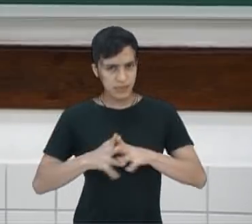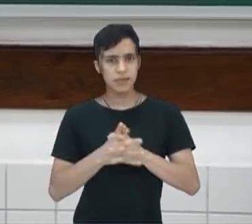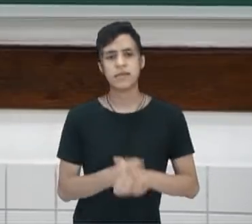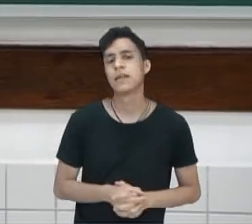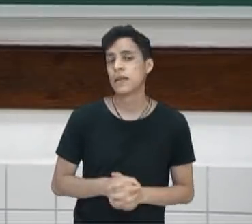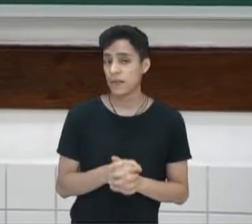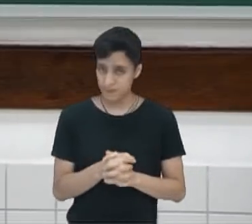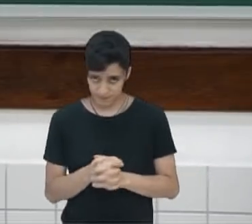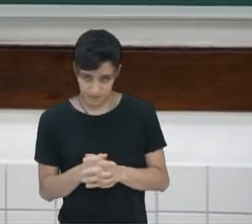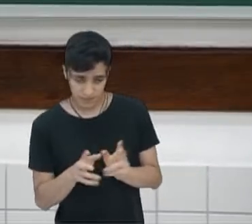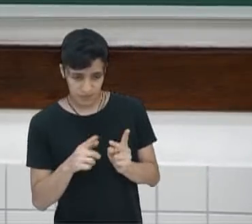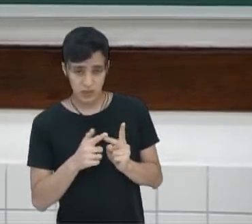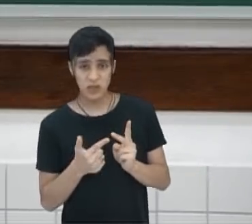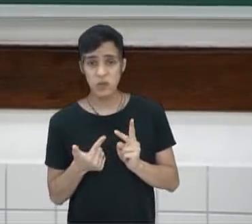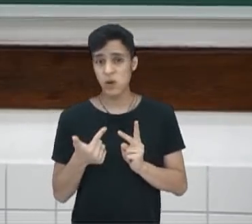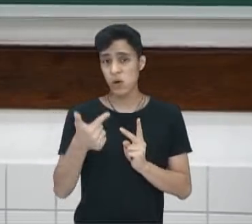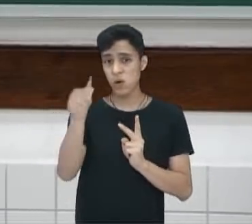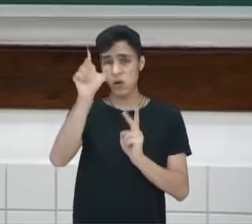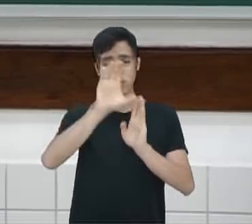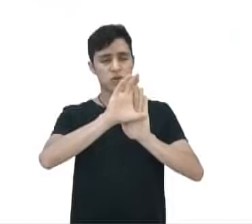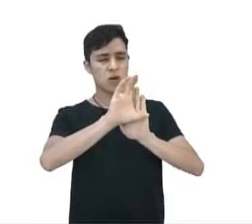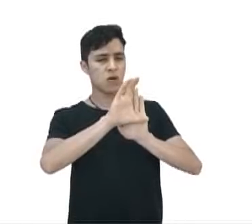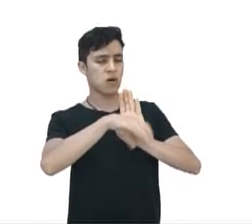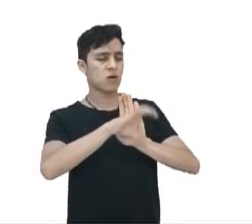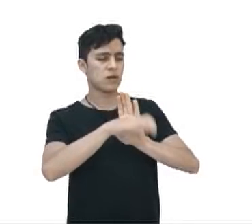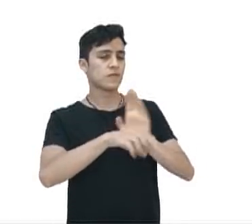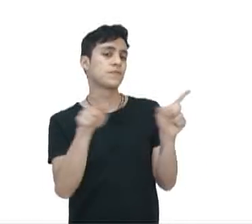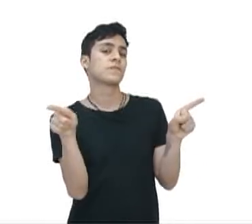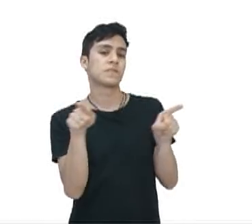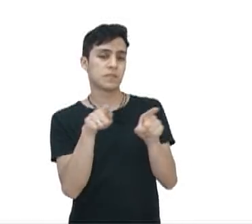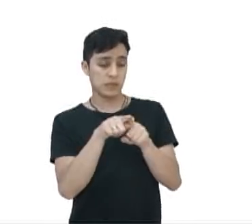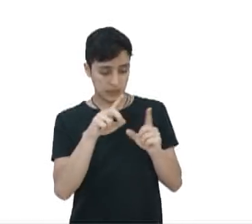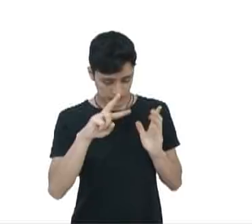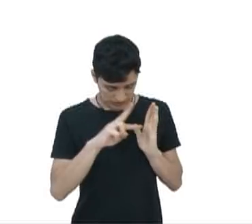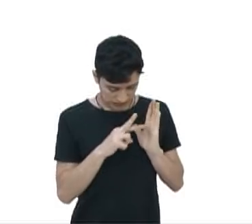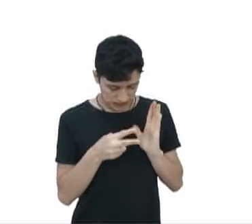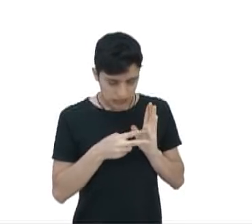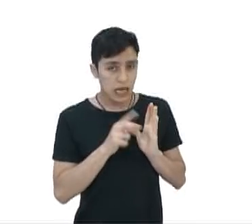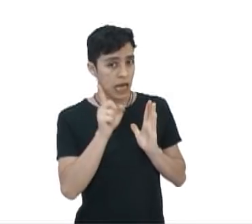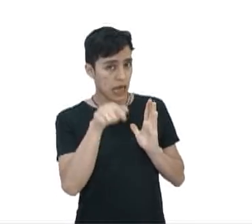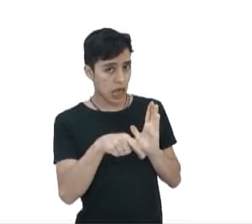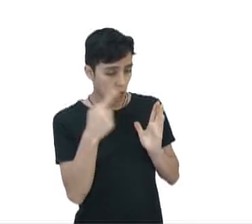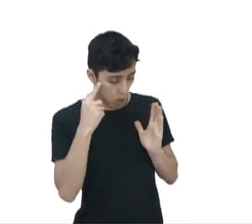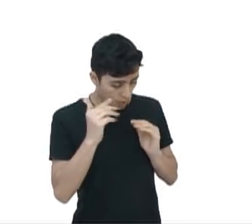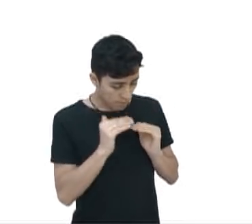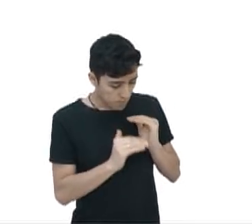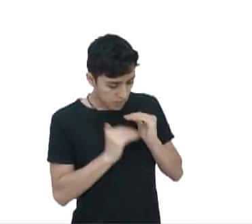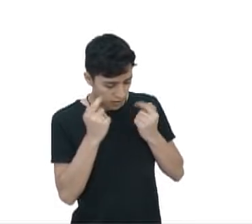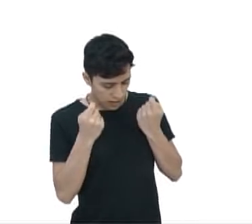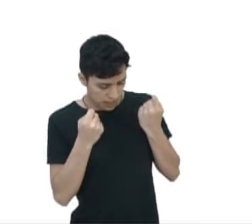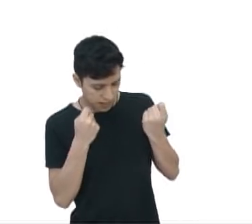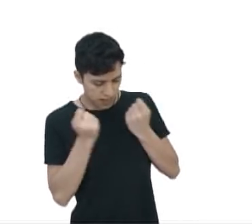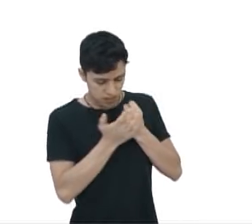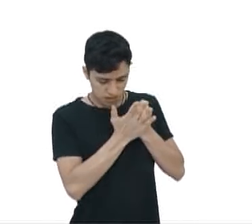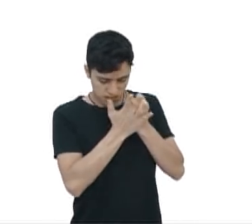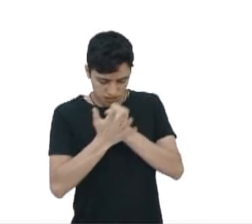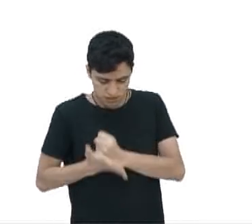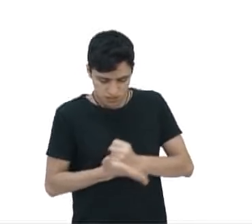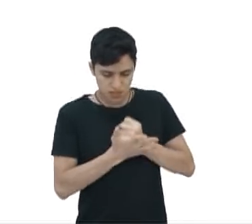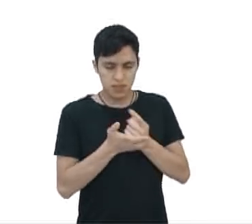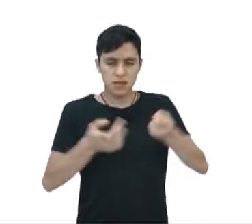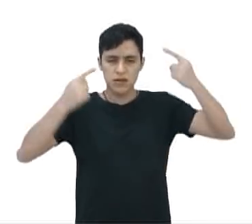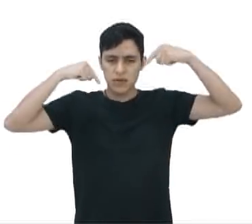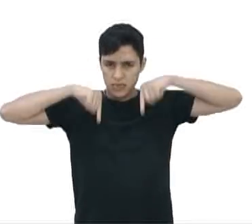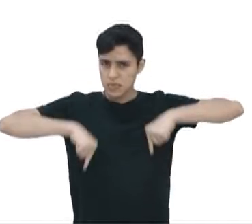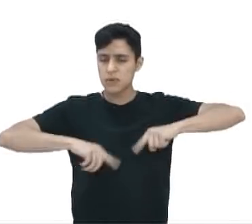normal. Outro conceito que a gente encontra também, processo de regulação que mantém o organismo em